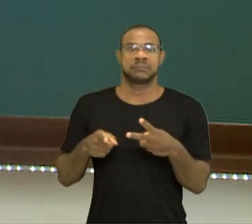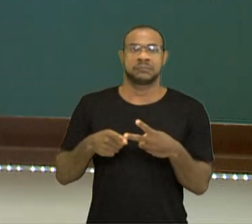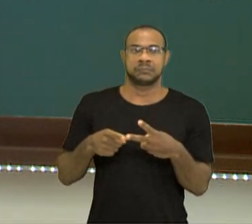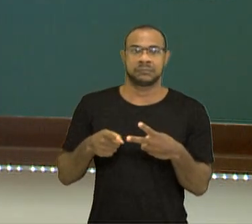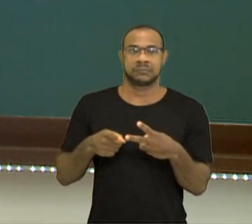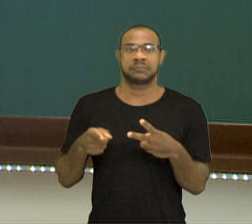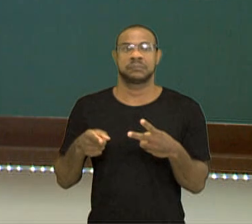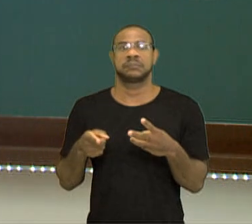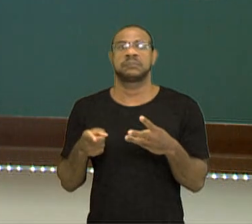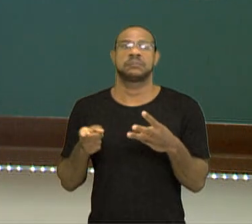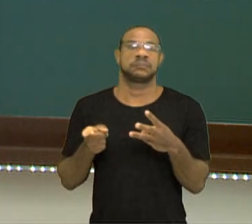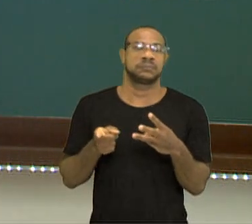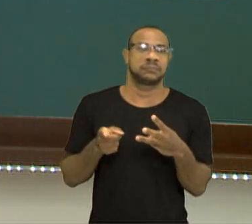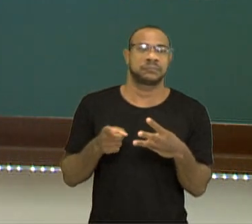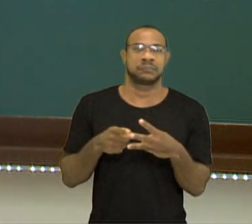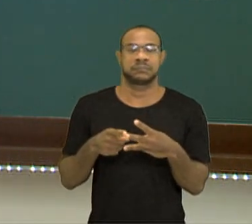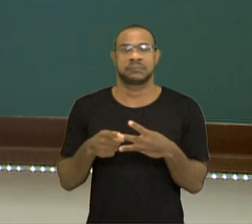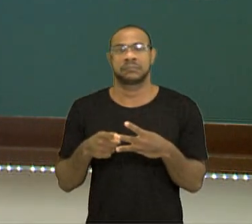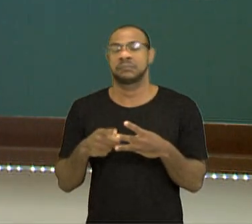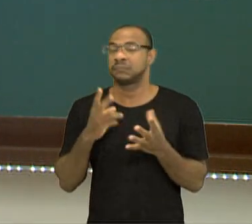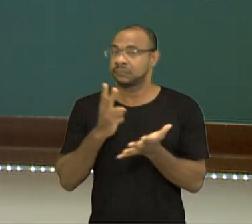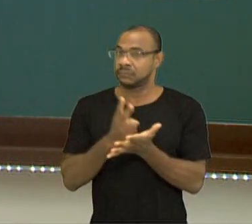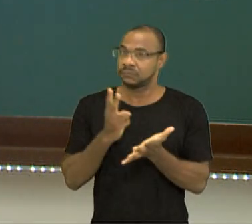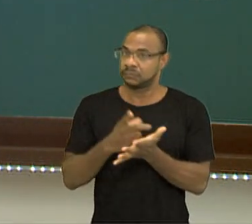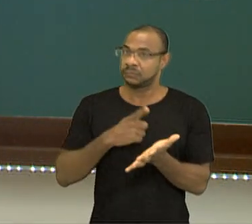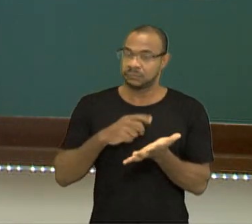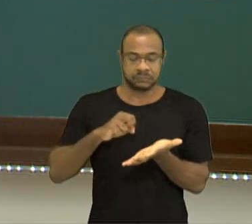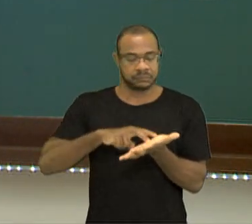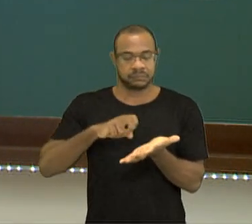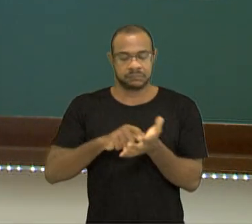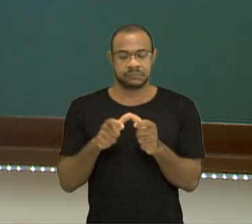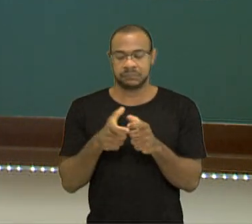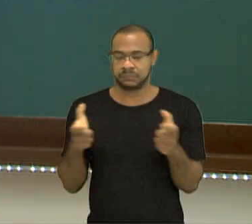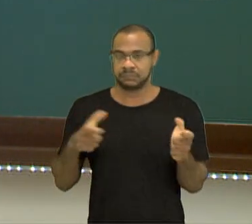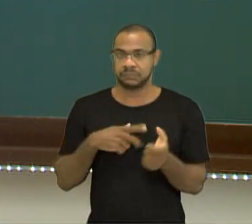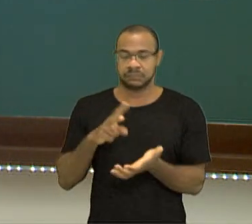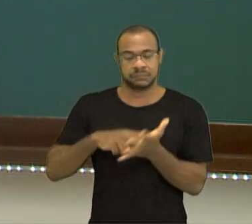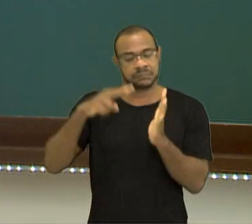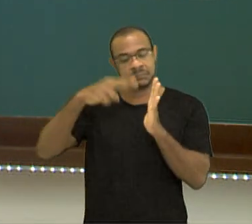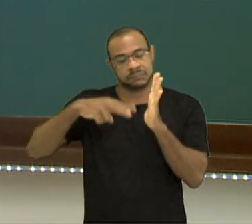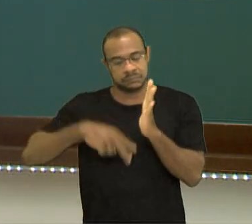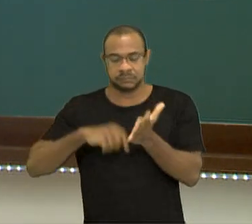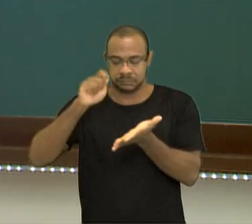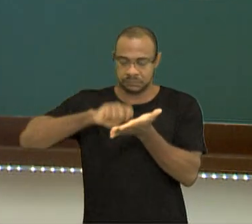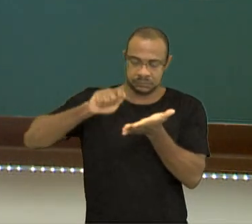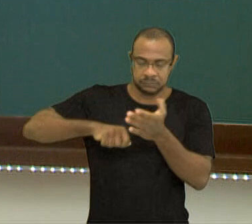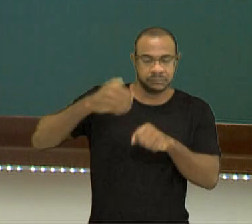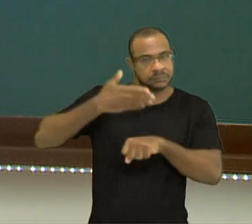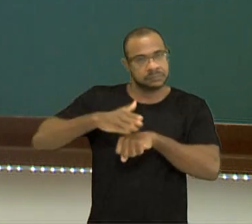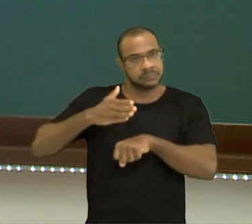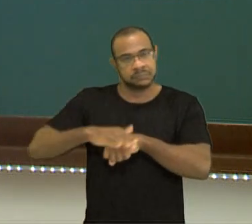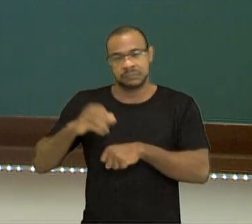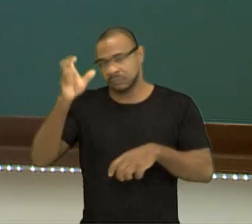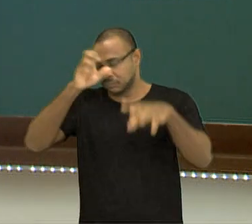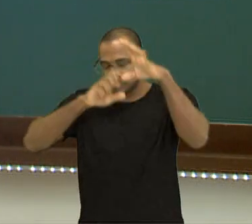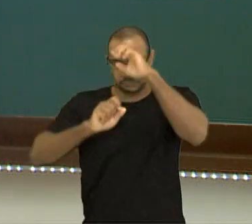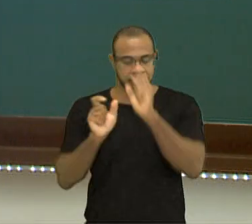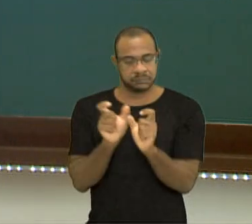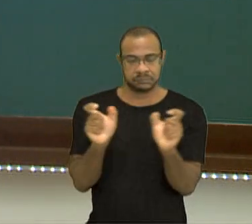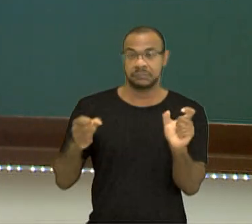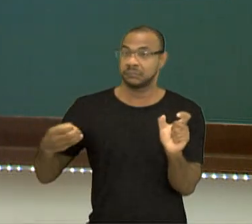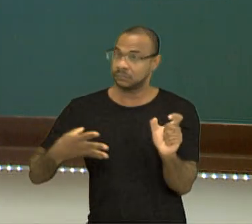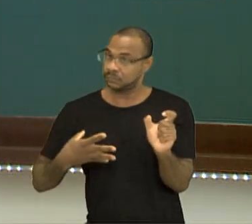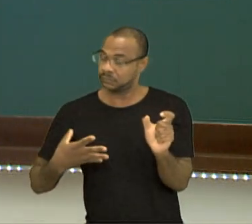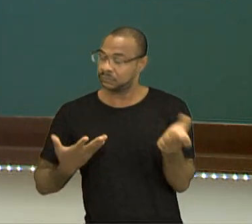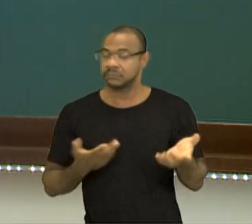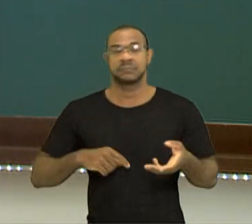e é mesmo. Porque uma vez que a gente está lendo, que a gente está interpretando, que a gente está escrevendo, praticando, a gente está aprendendo palavras novas, tá